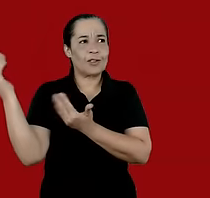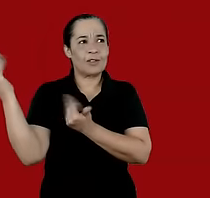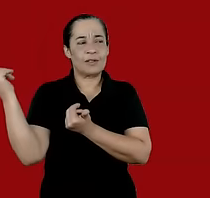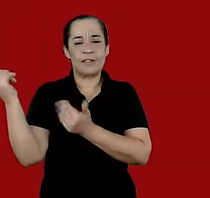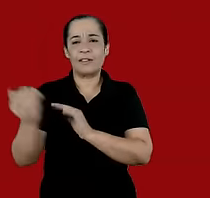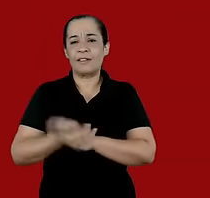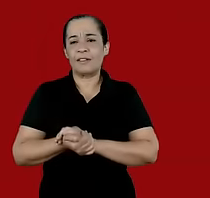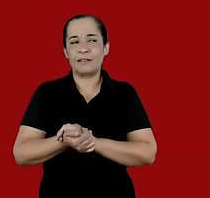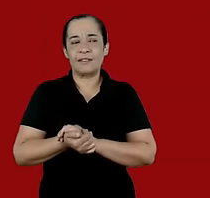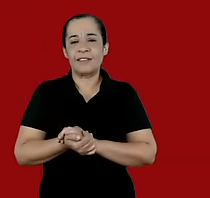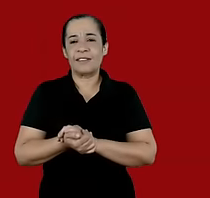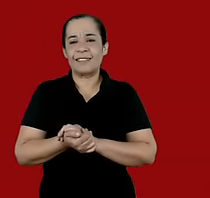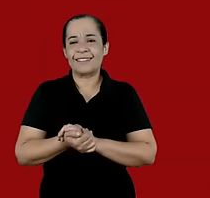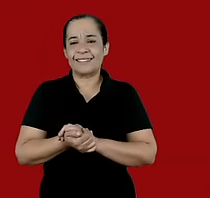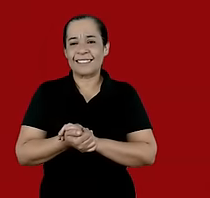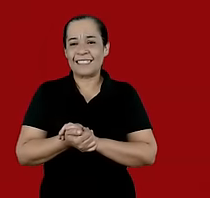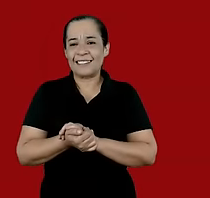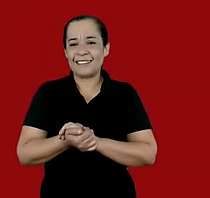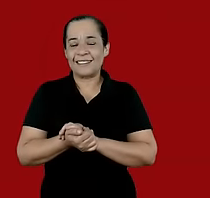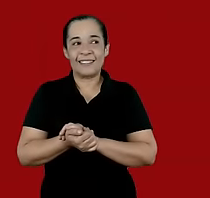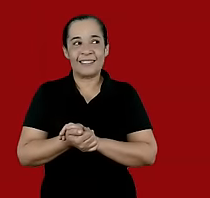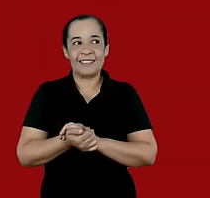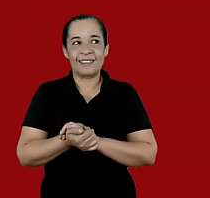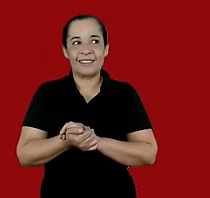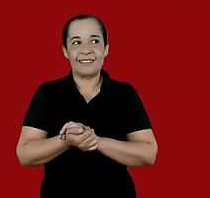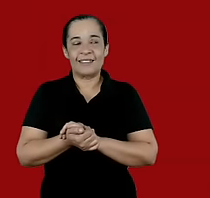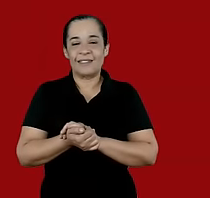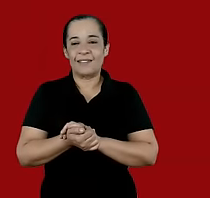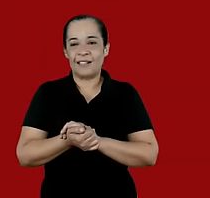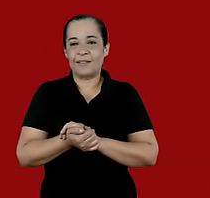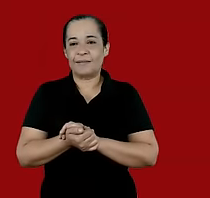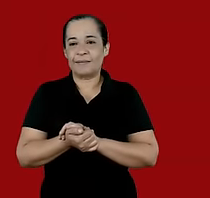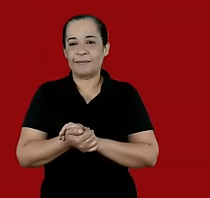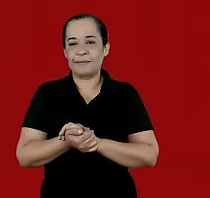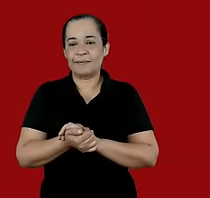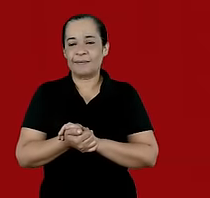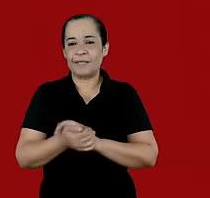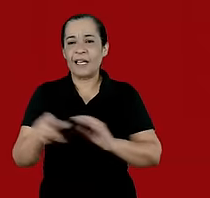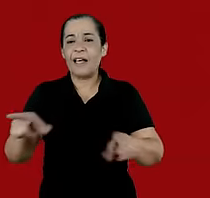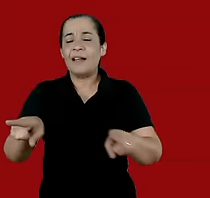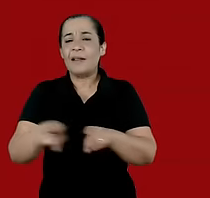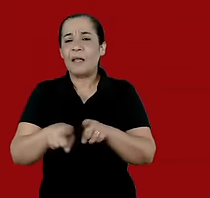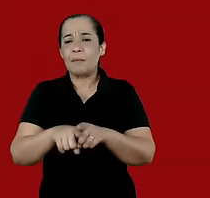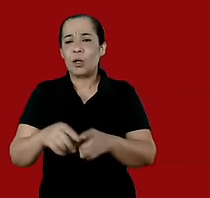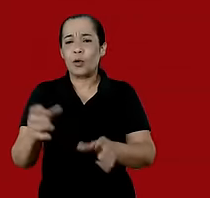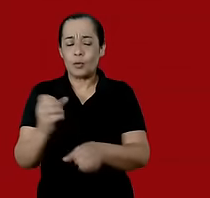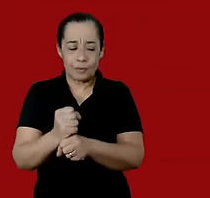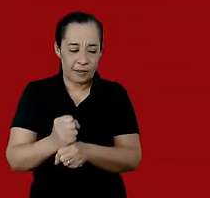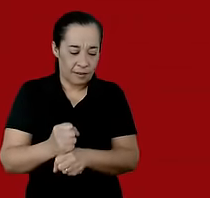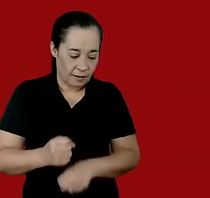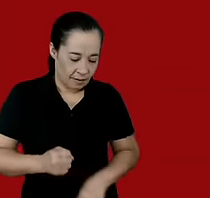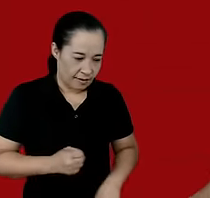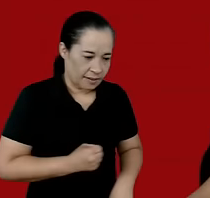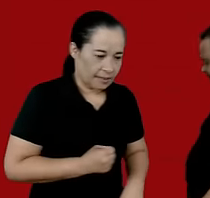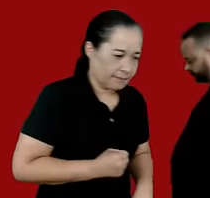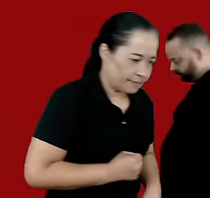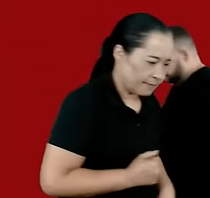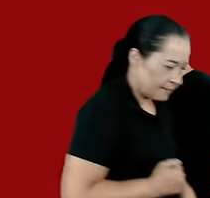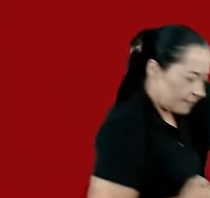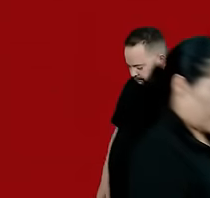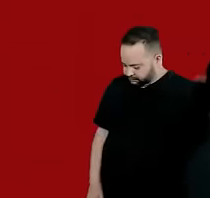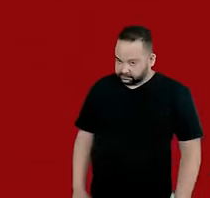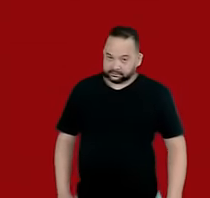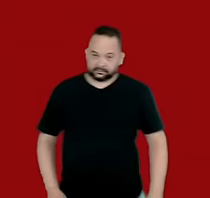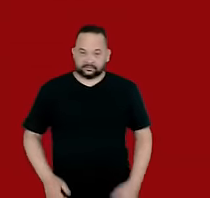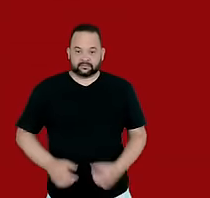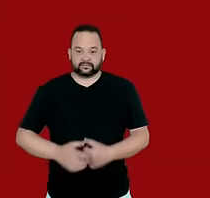Então você tem esse acúmulo de riqueza dos mais velhos quando você pega esse acúmulo de riqueza dos mais velhos eh você tem aquela aquela palavra que os americanos chamam